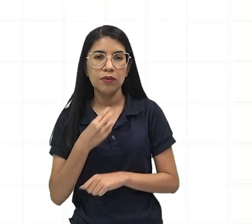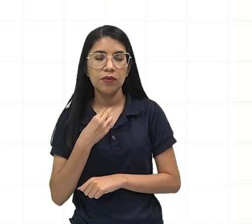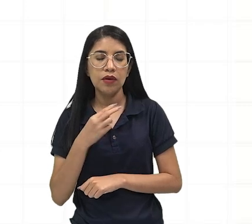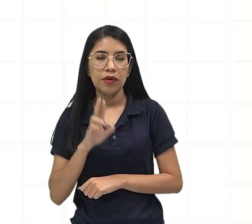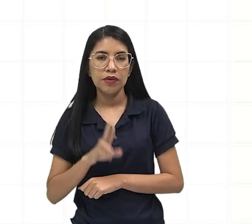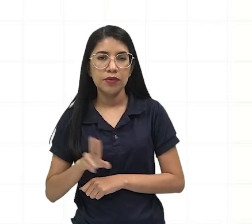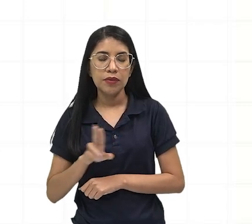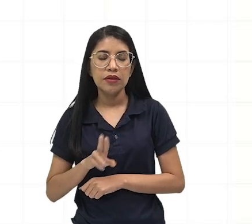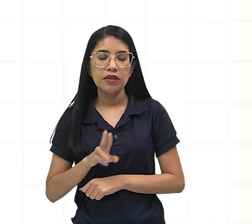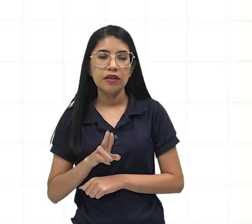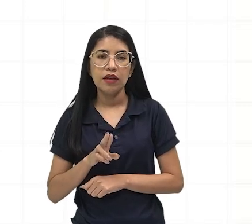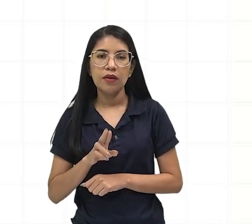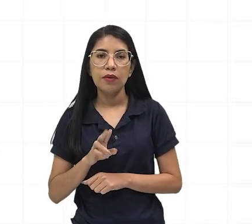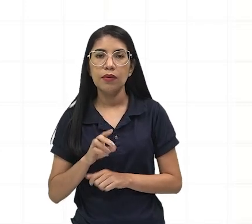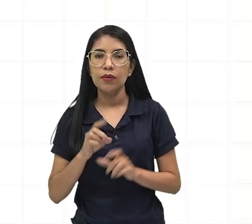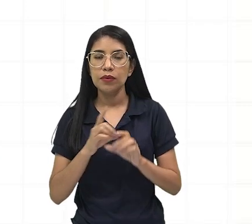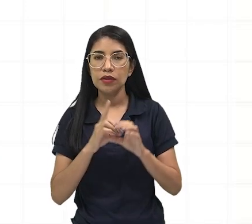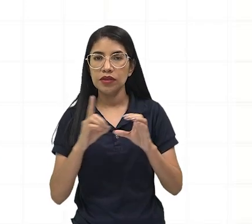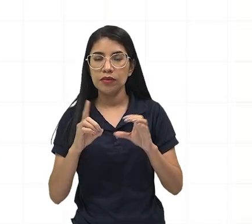o diâmetro em vez do raio.